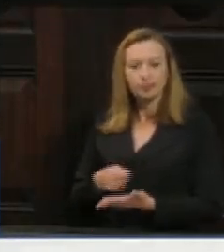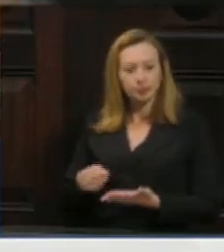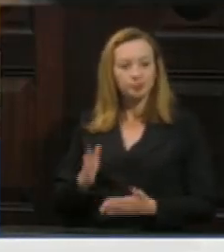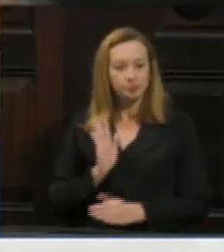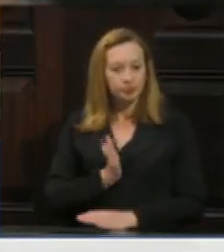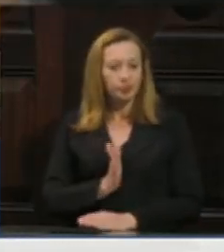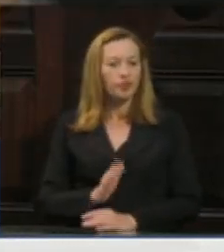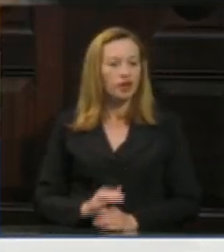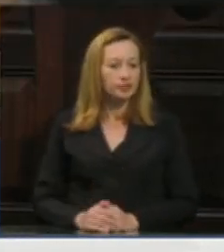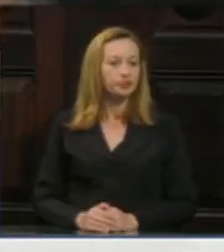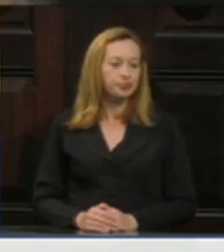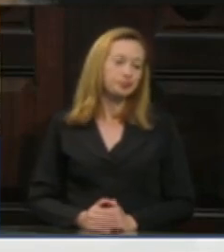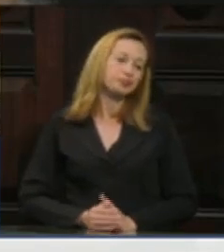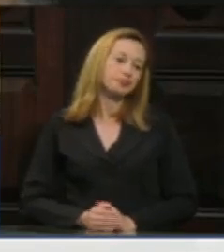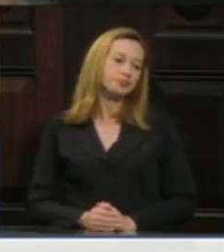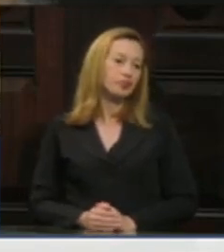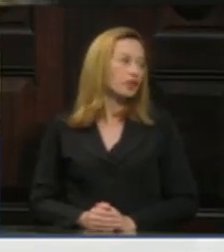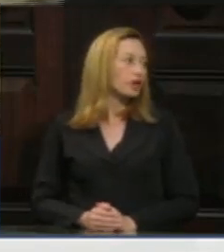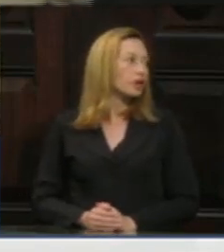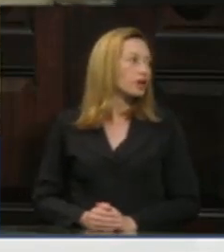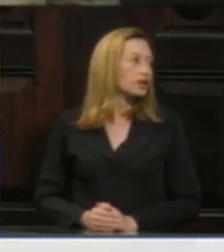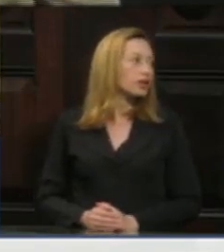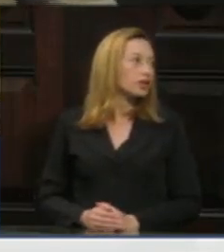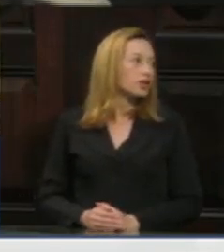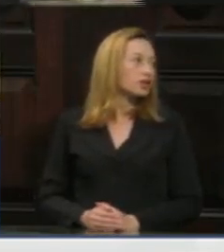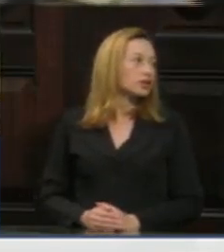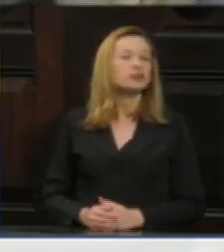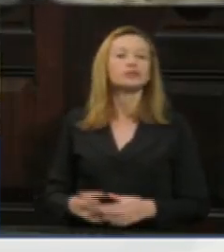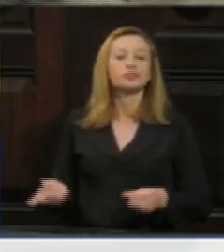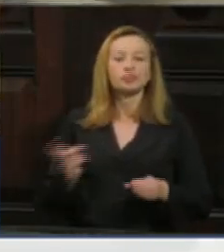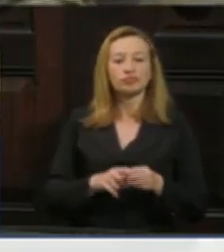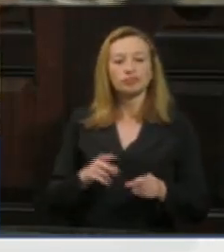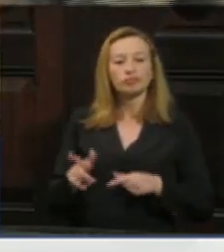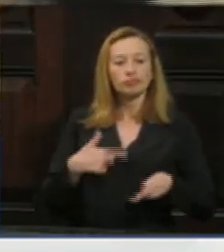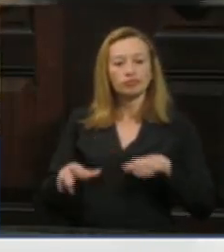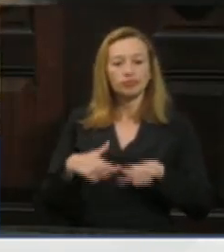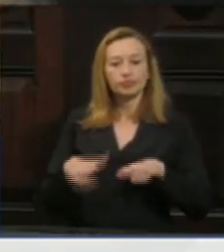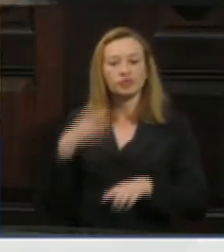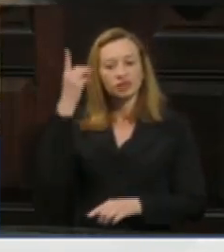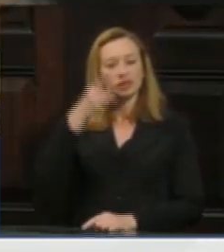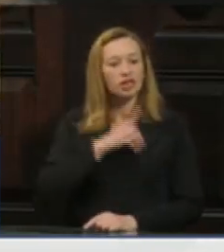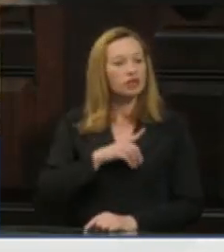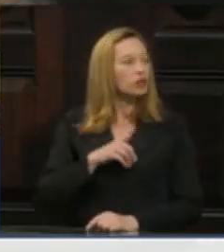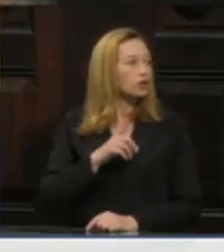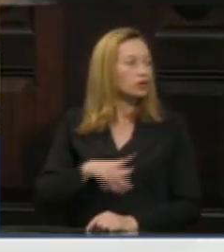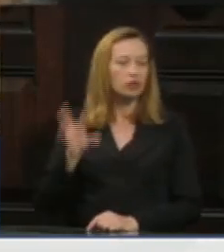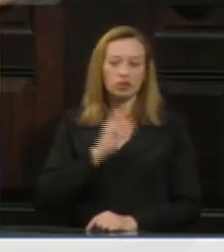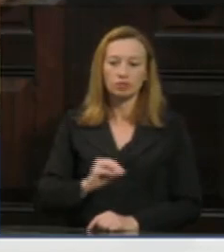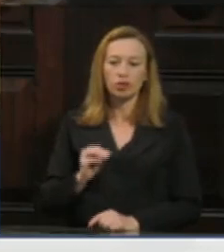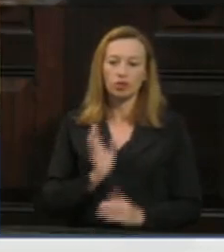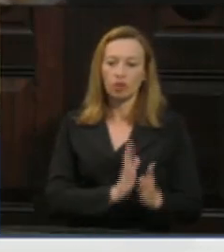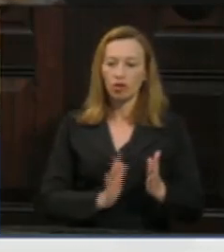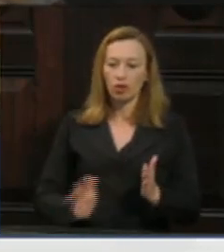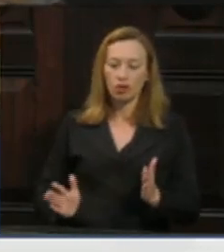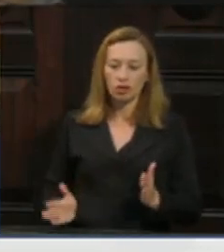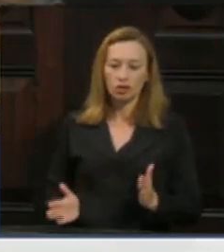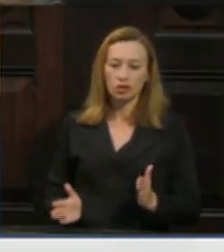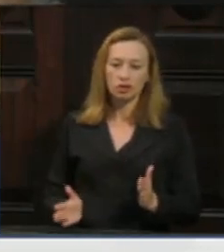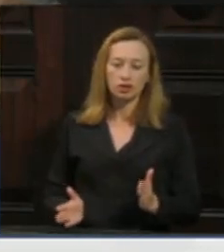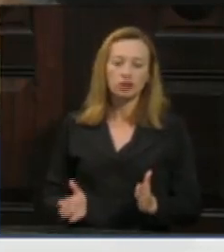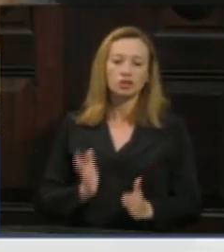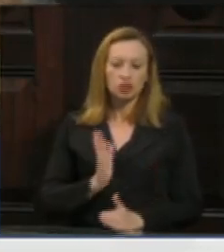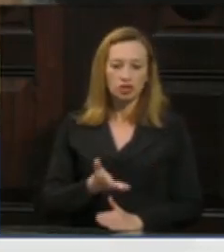ia declarar sobre o projeto de coautoria com Valdec, Zeidan, Zaqueu, de Economia Solidária, mas